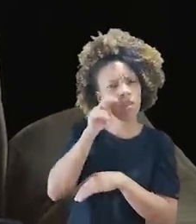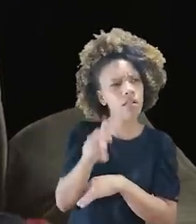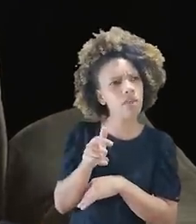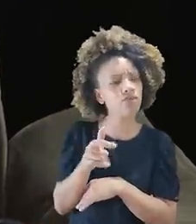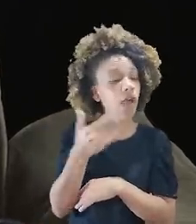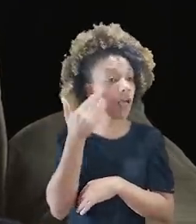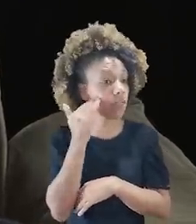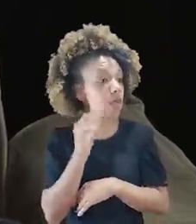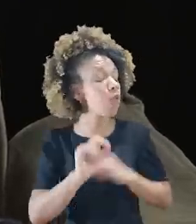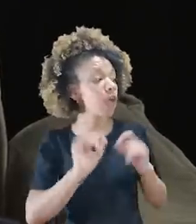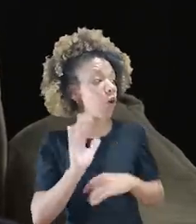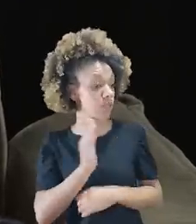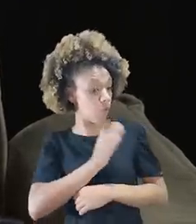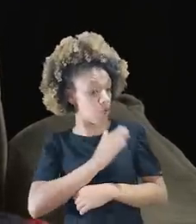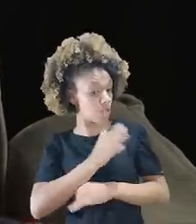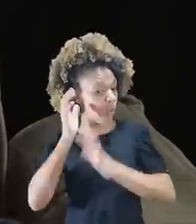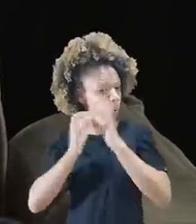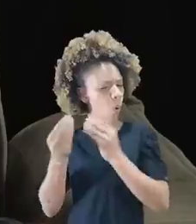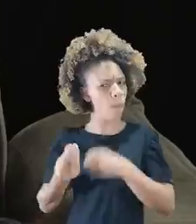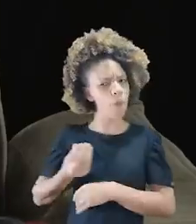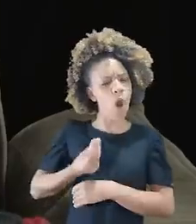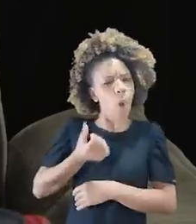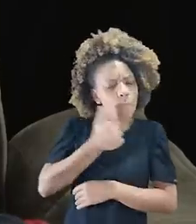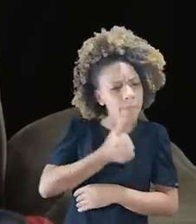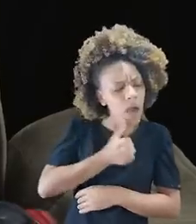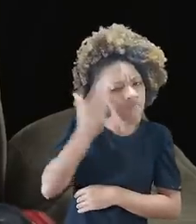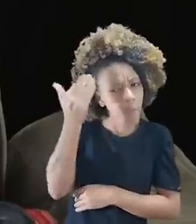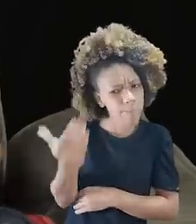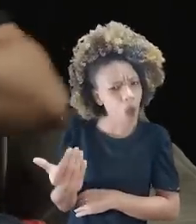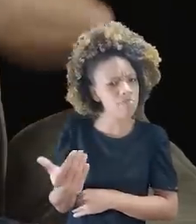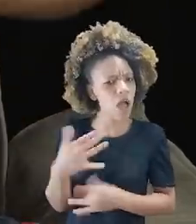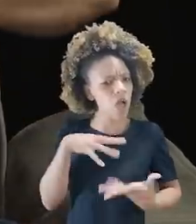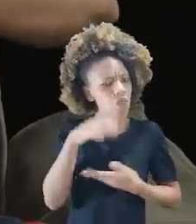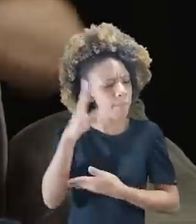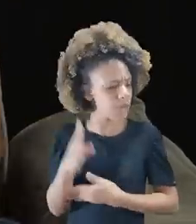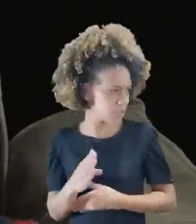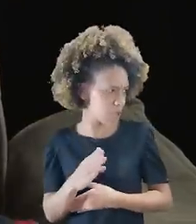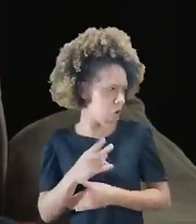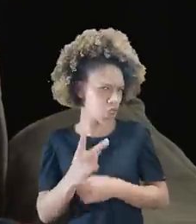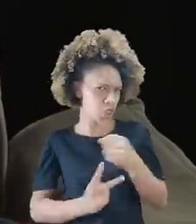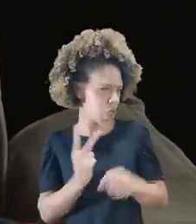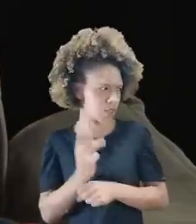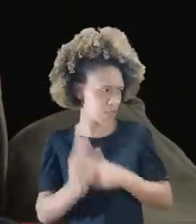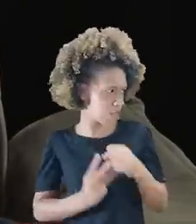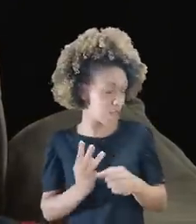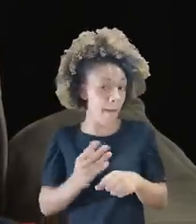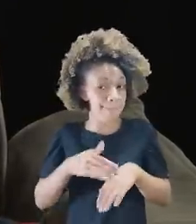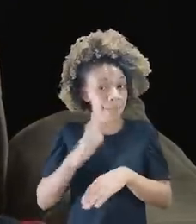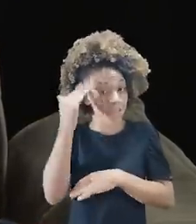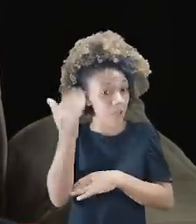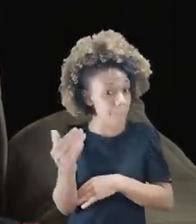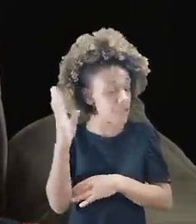entender a tua cabeça como que é uma mulher que viveu o maior sucesso do Brasil porque você durante pelo menos uns 2 TR anos foi a pessoa mais